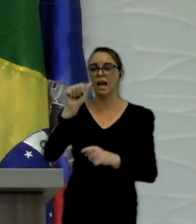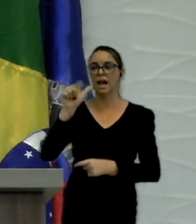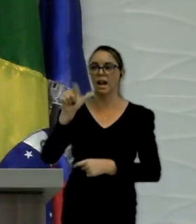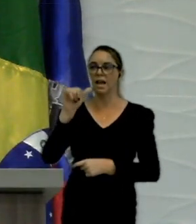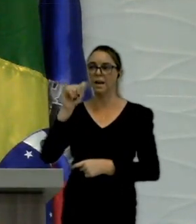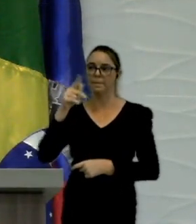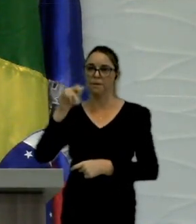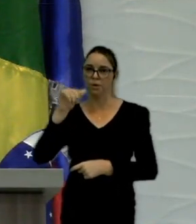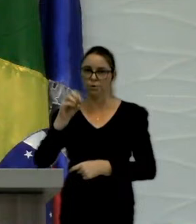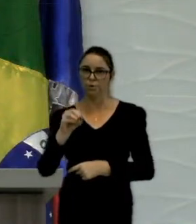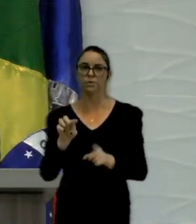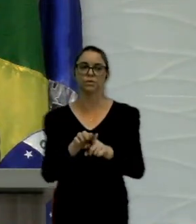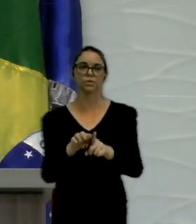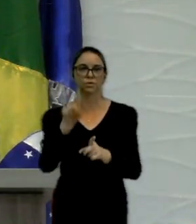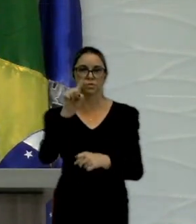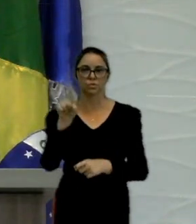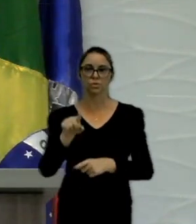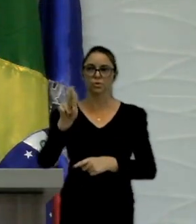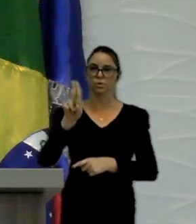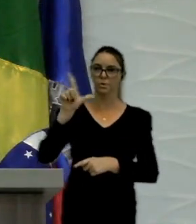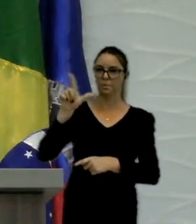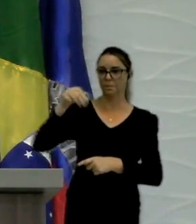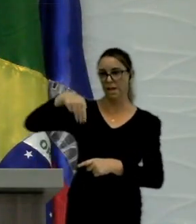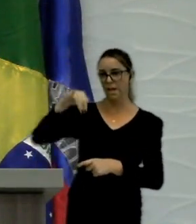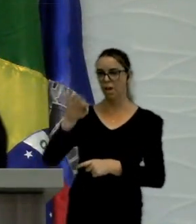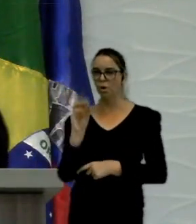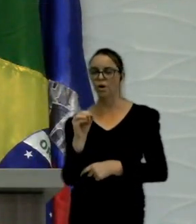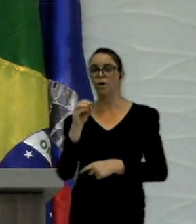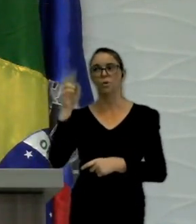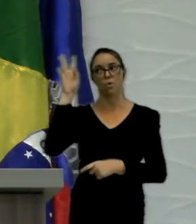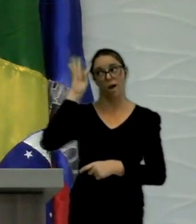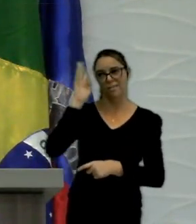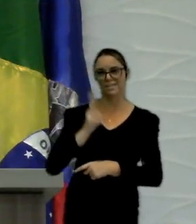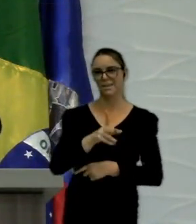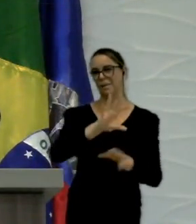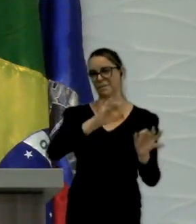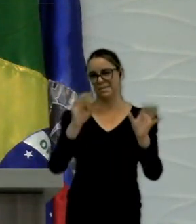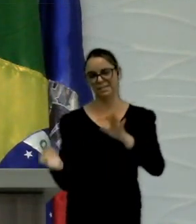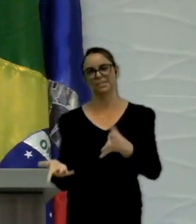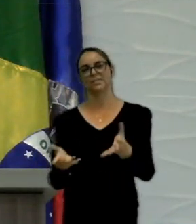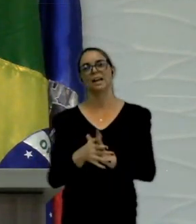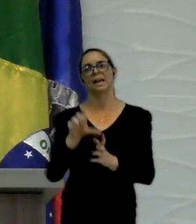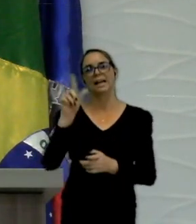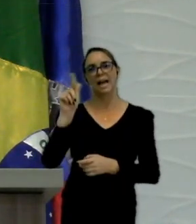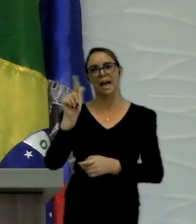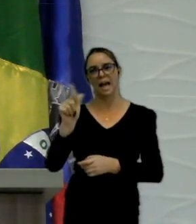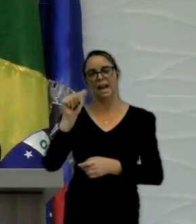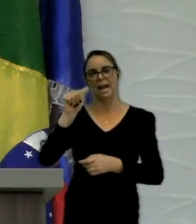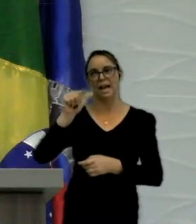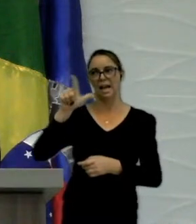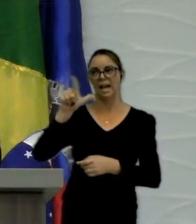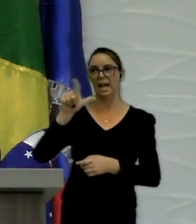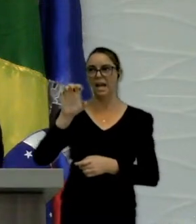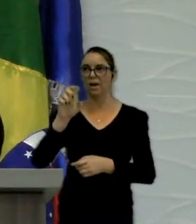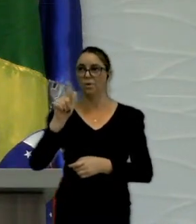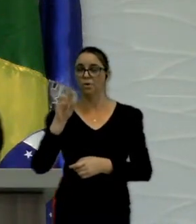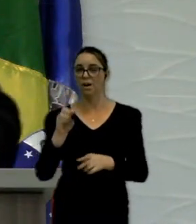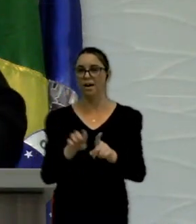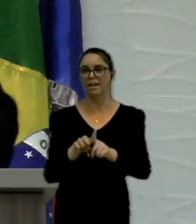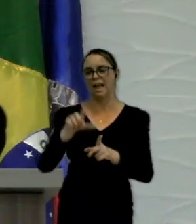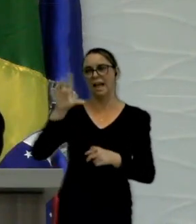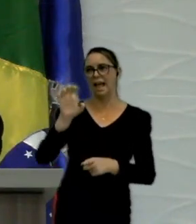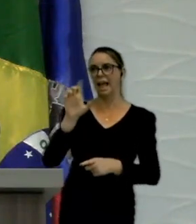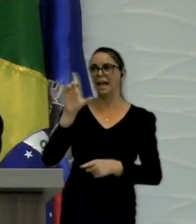presente. Zumir, lá do Parque de Exposição, que nos assiste toda quarta-feira. O Elton de Galego, lá do Calumbi, Eli do Calumbi,